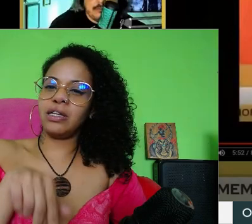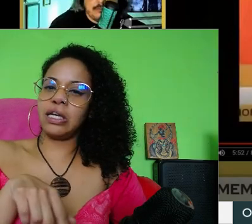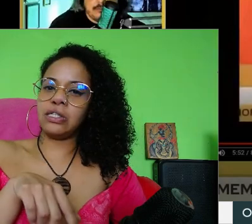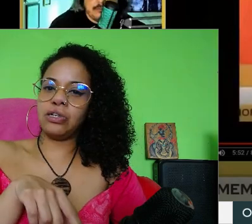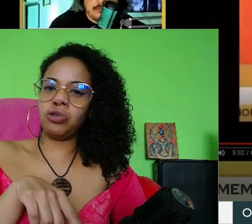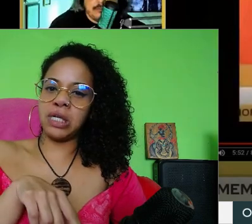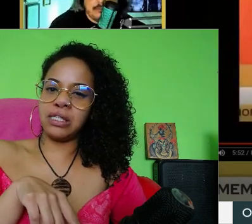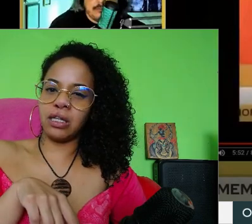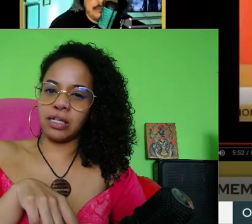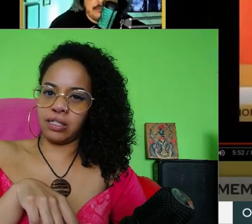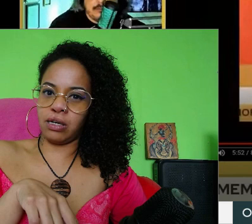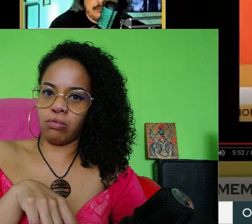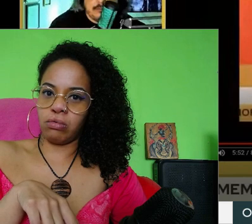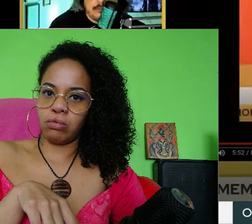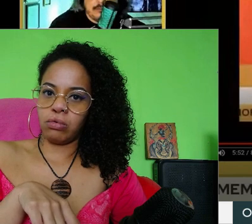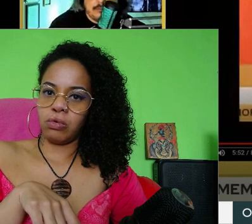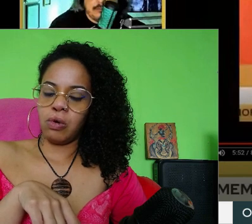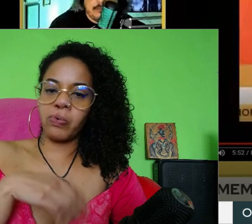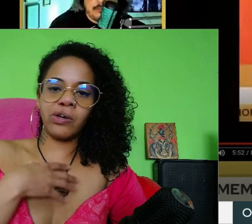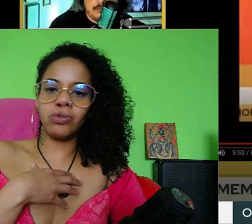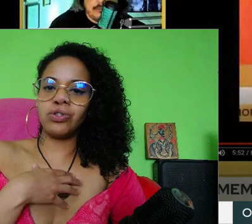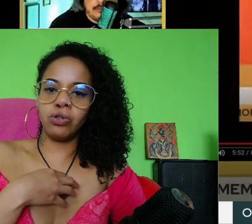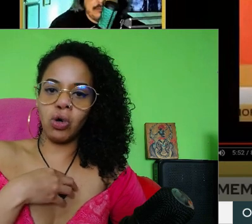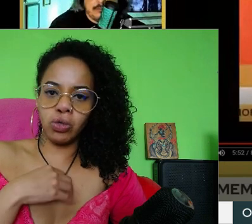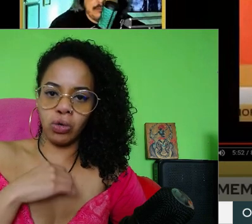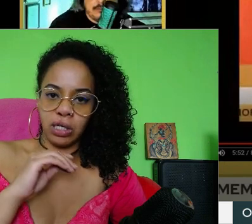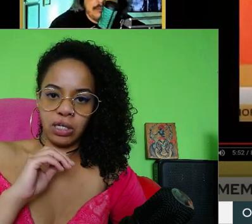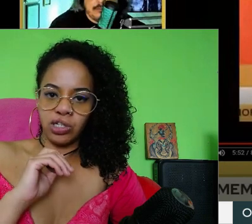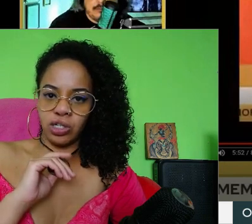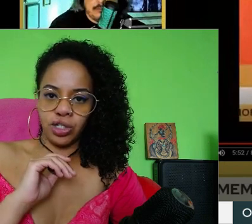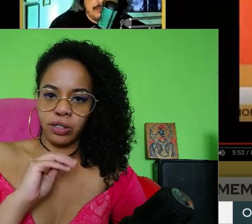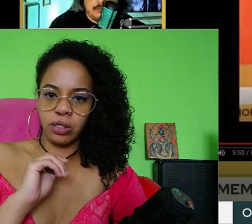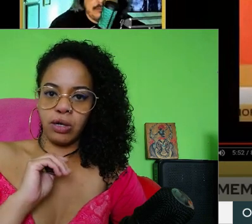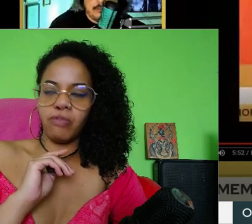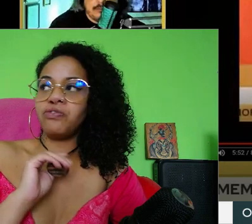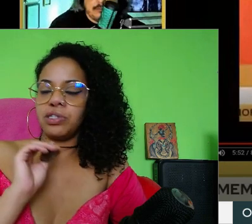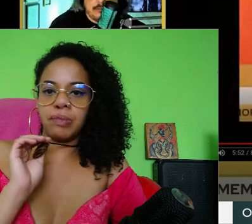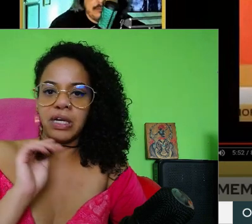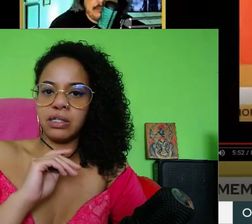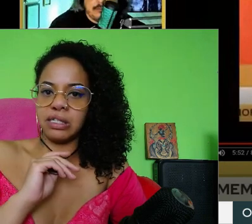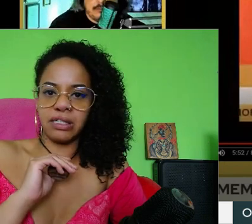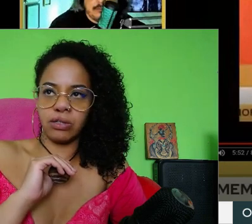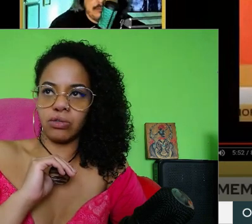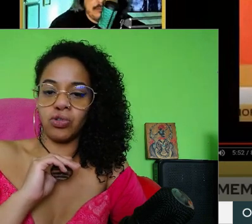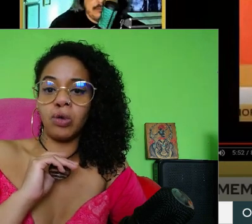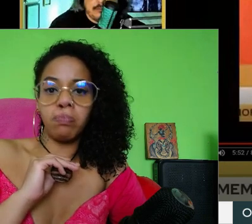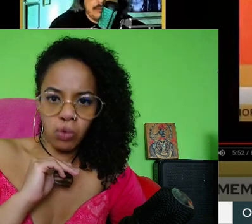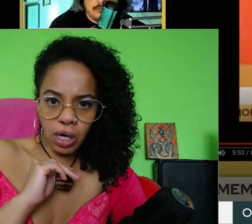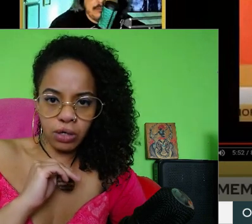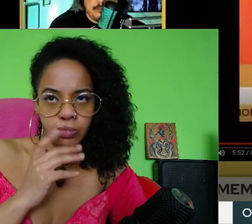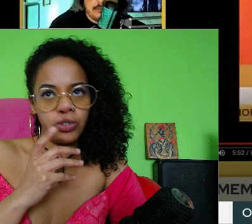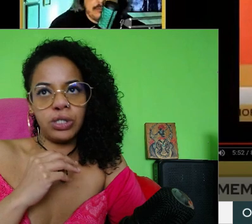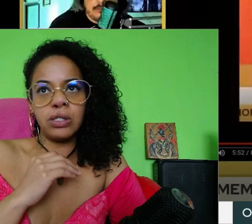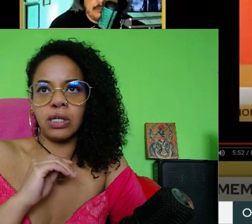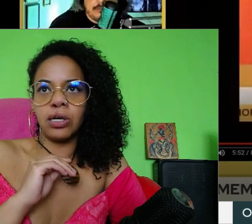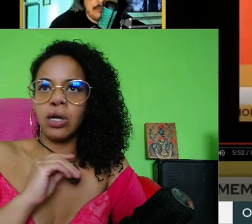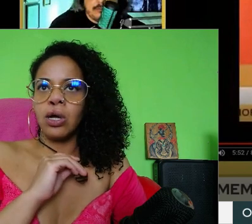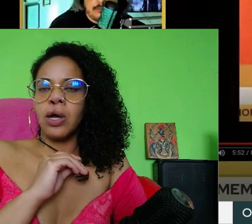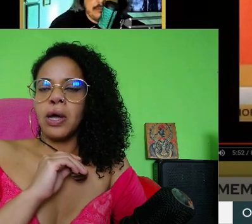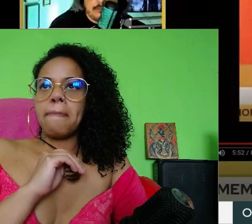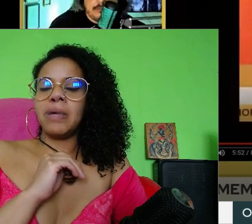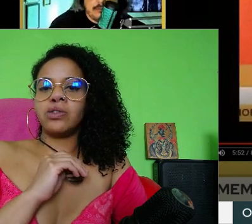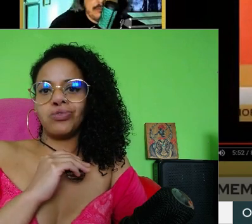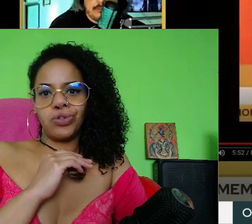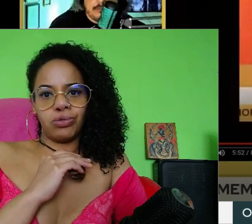seria interessante uma citação porque eu não sou Doutora né Gente eu fiz a minha licenciatura sou burra Como eu disse né